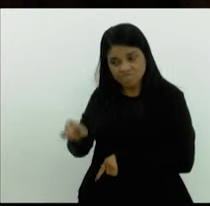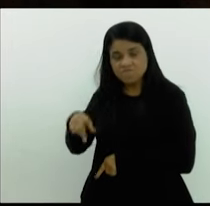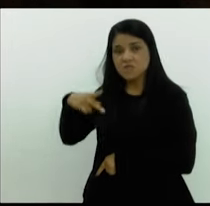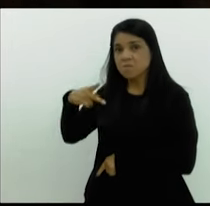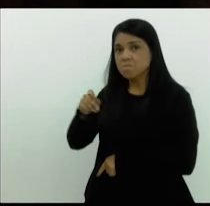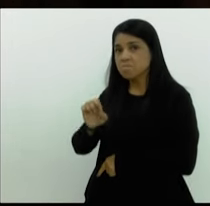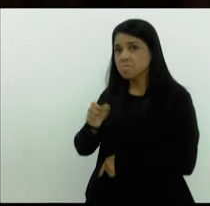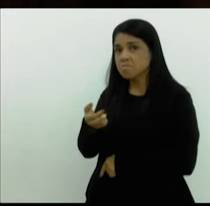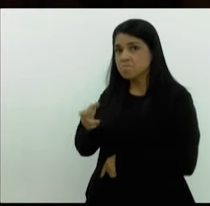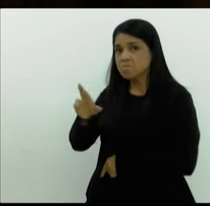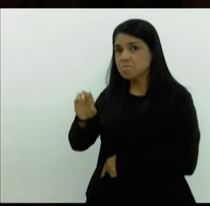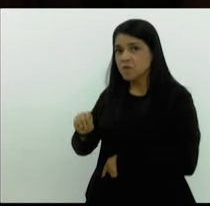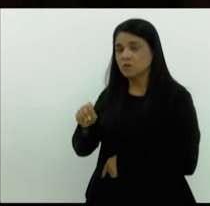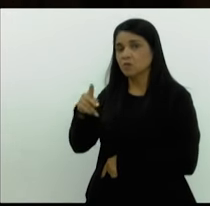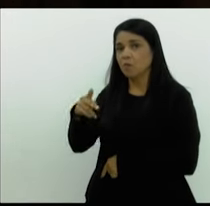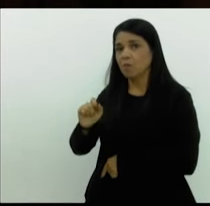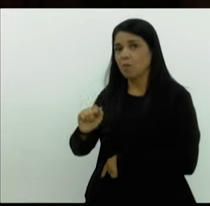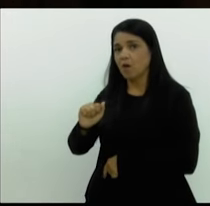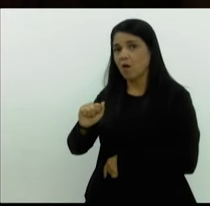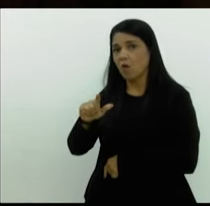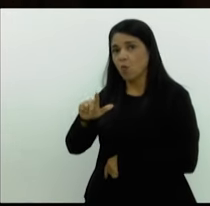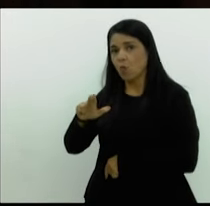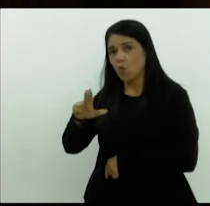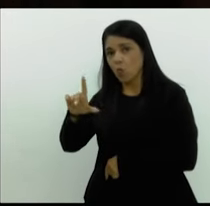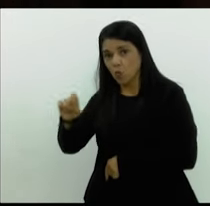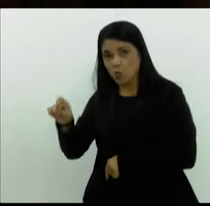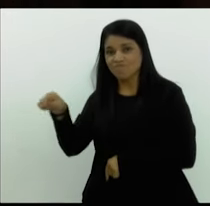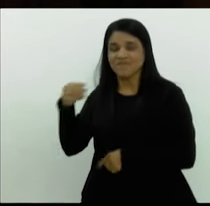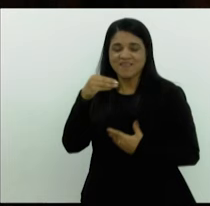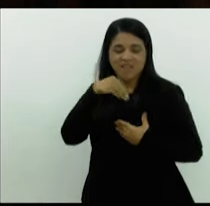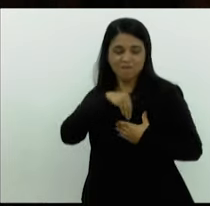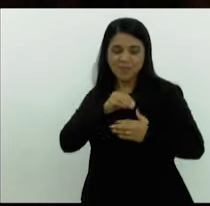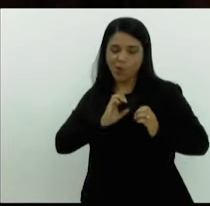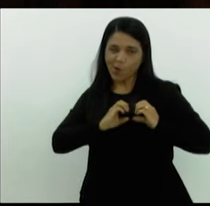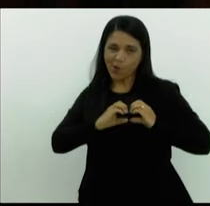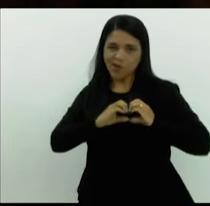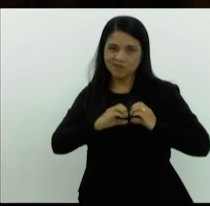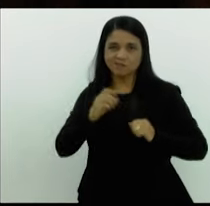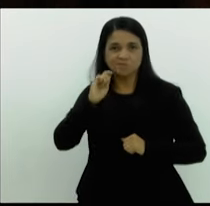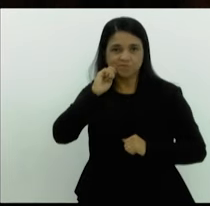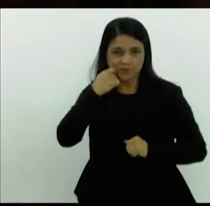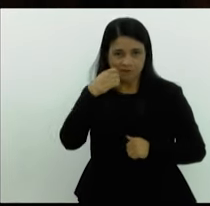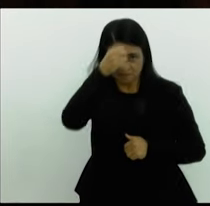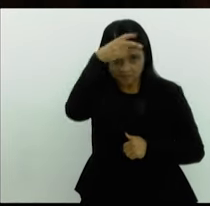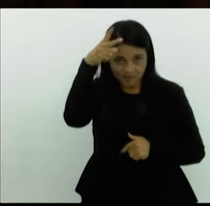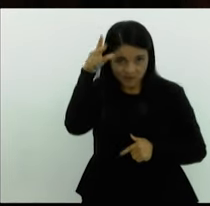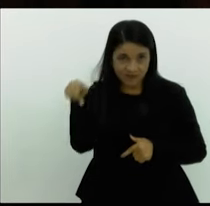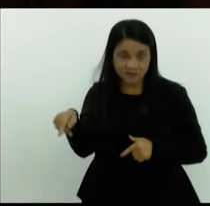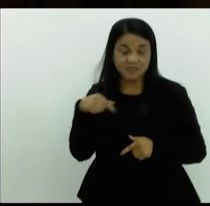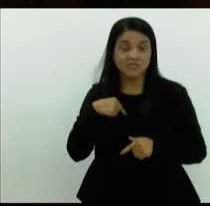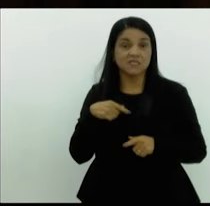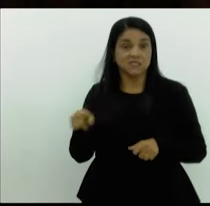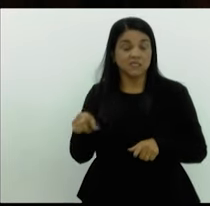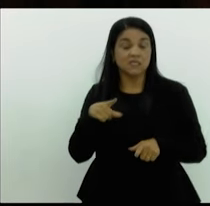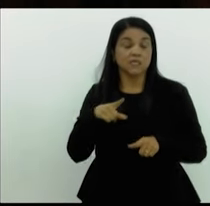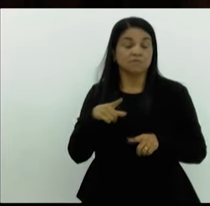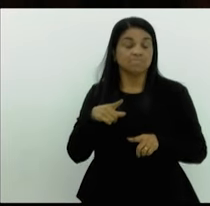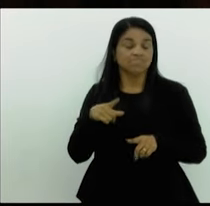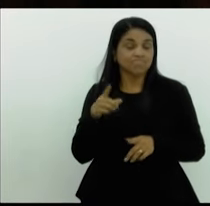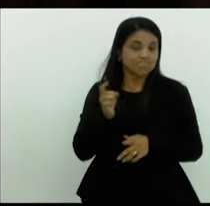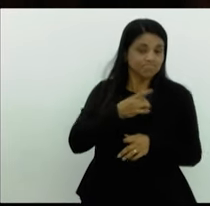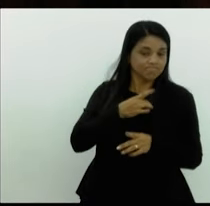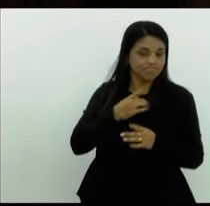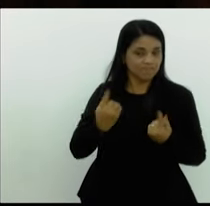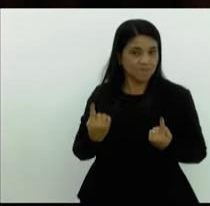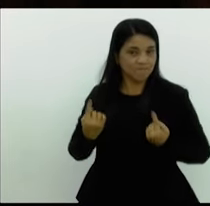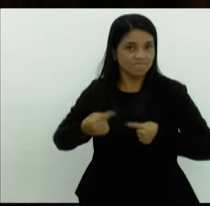do prefeito Eduardo Paes, é esse que pretende governar o Rio de Janeiro, mas eles têm receio de um enfrentamento eleitoral